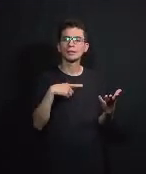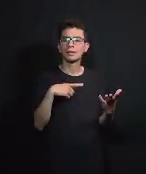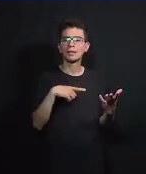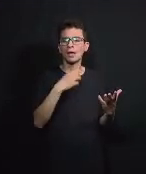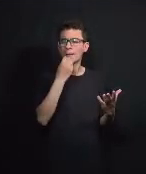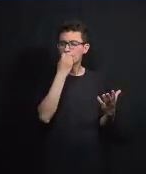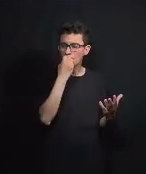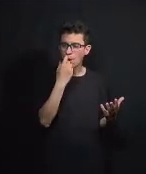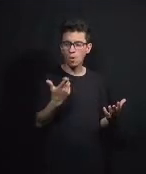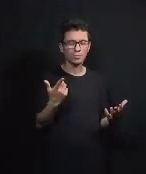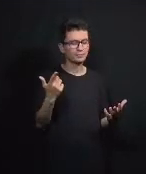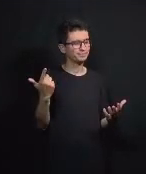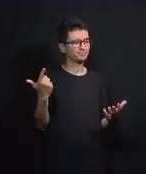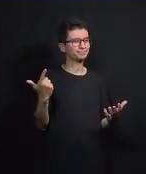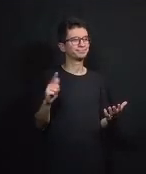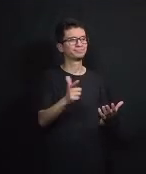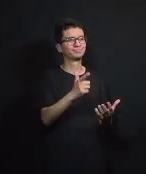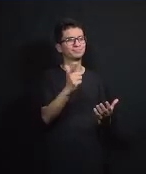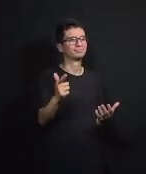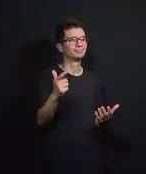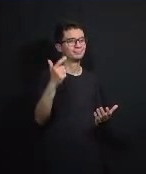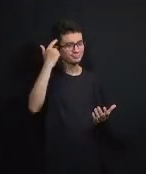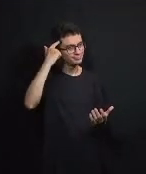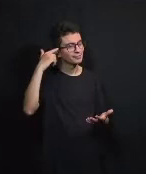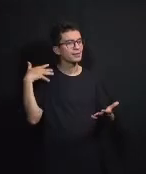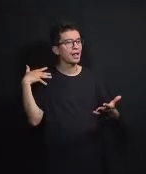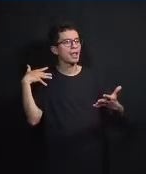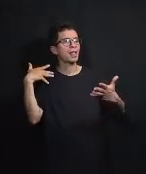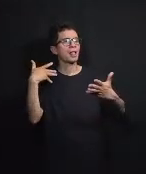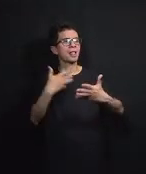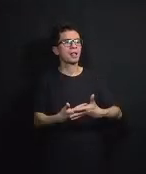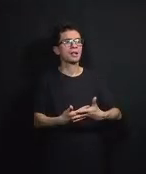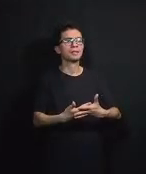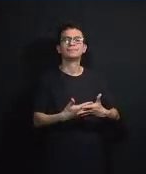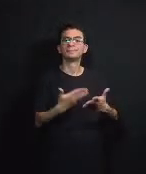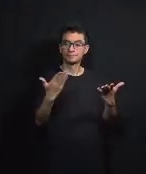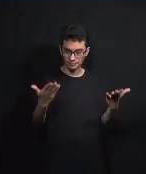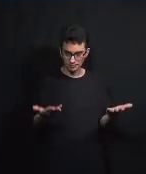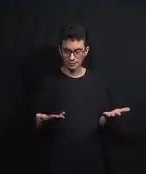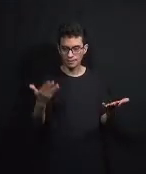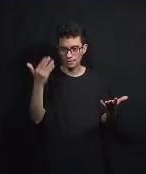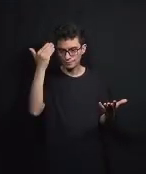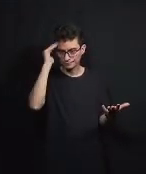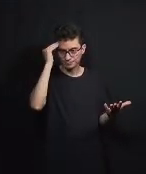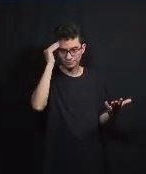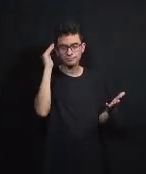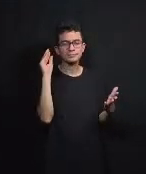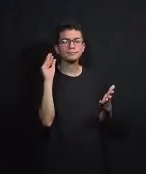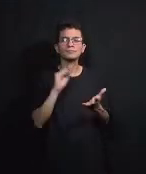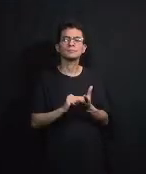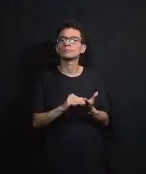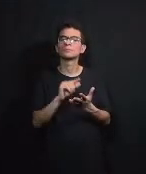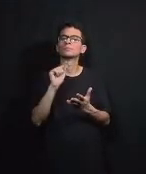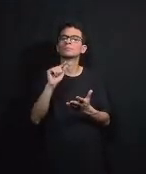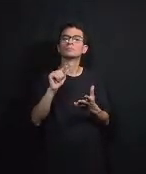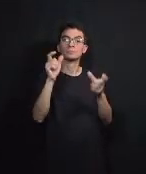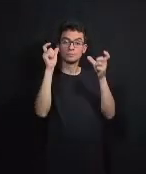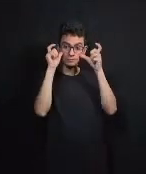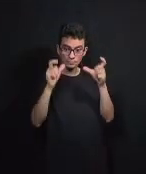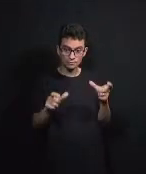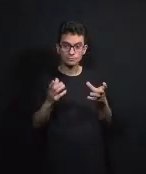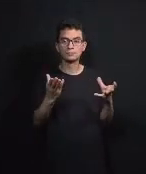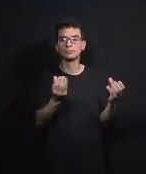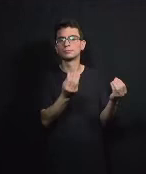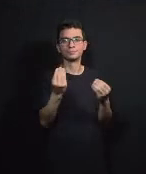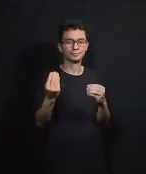bons. Mas, de qualquer maneira, temos até aqui isso, esse ponto que é bastante interessante.